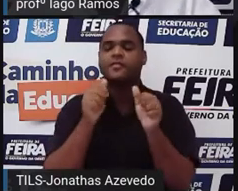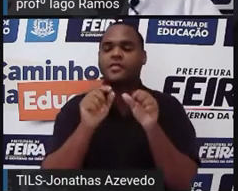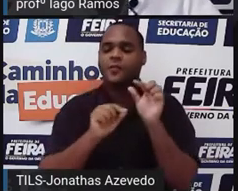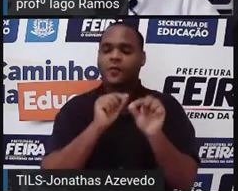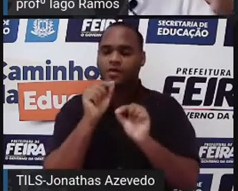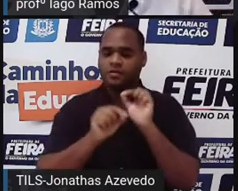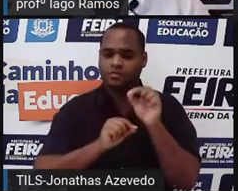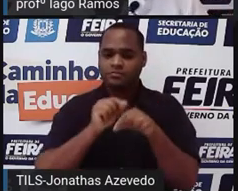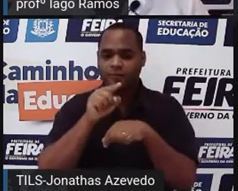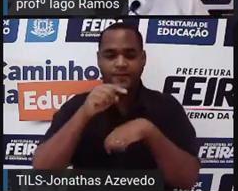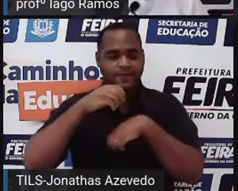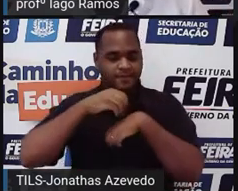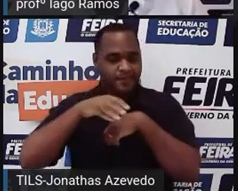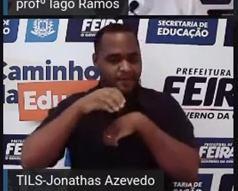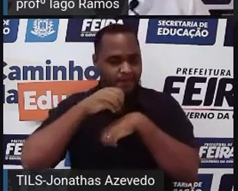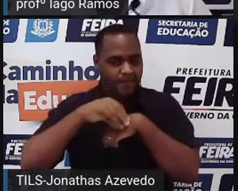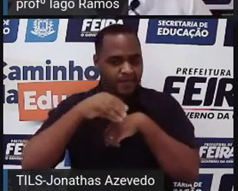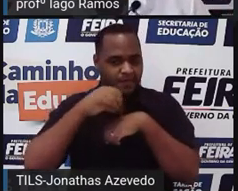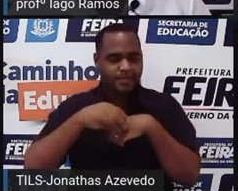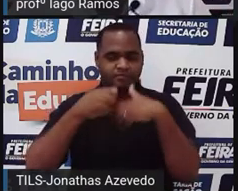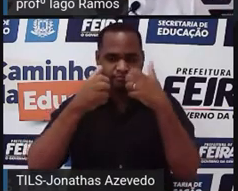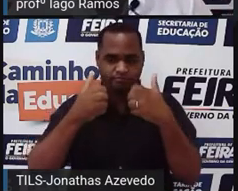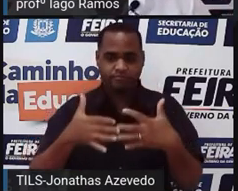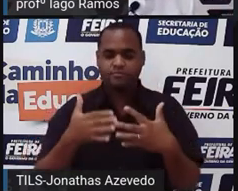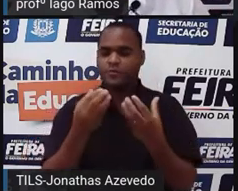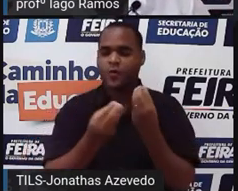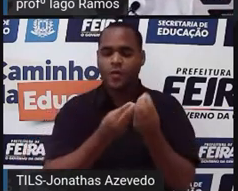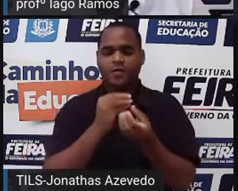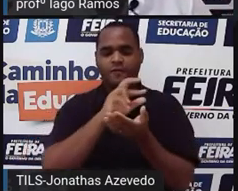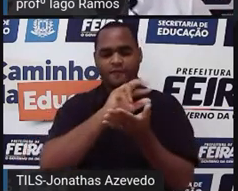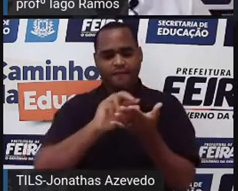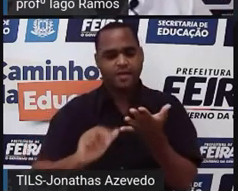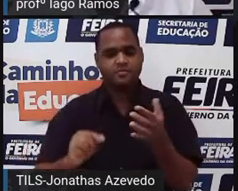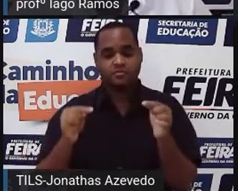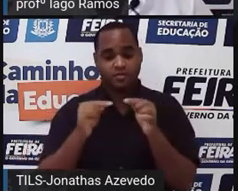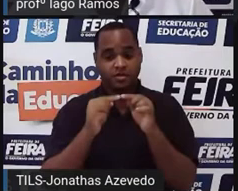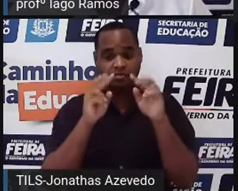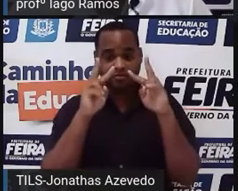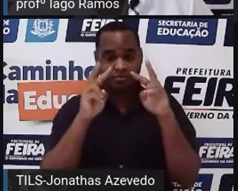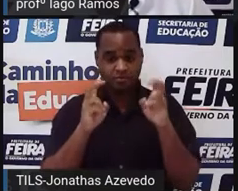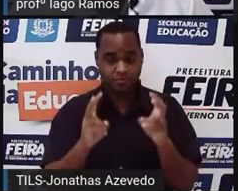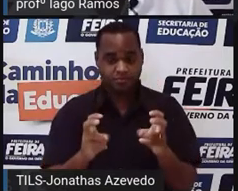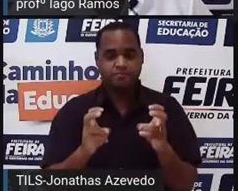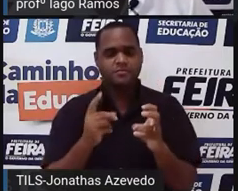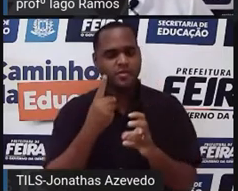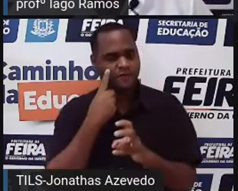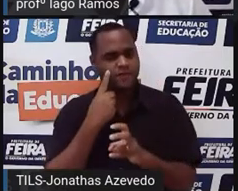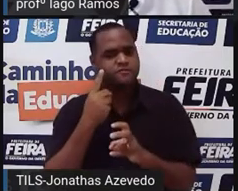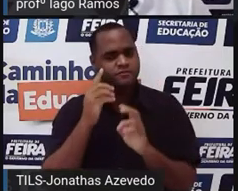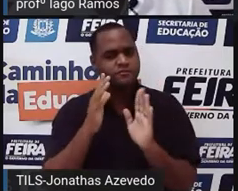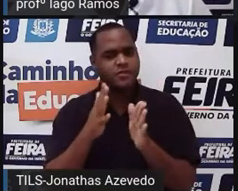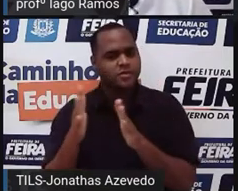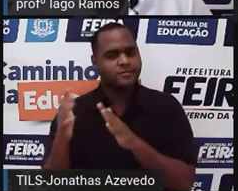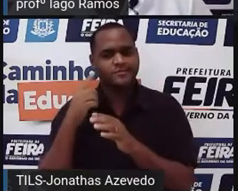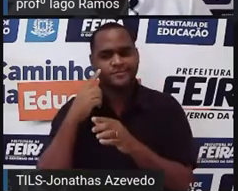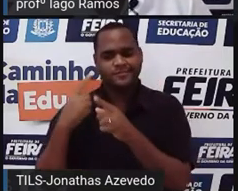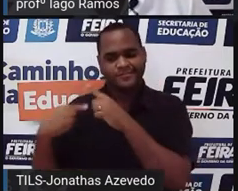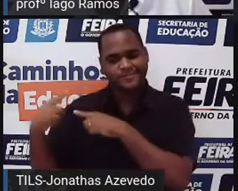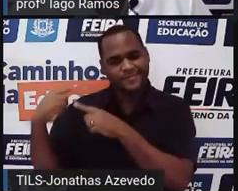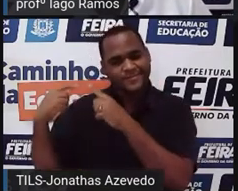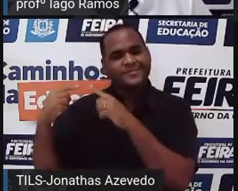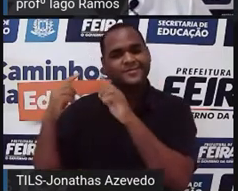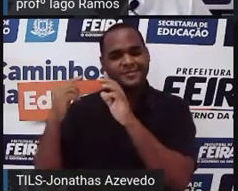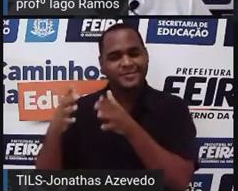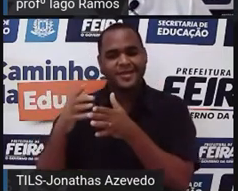trazer à tona coisas sobre esse tema que a gente já viu passando por aqui